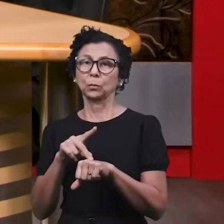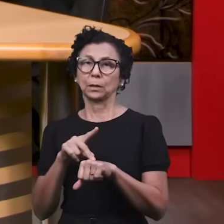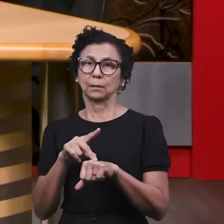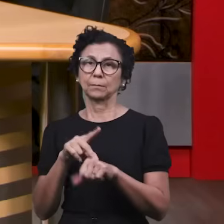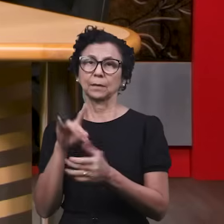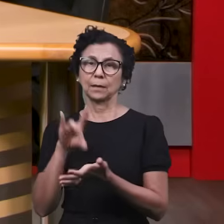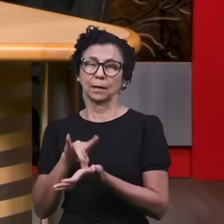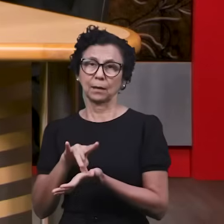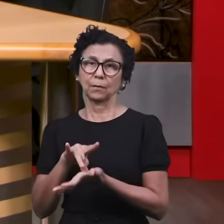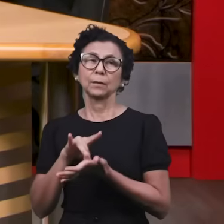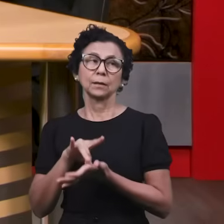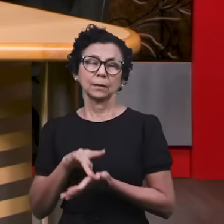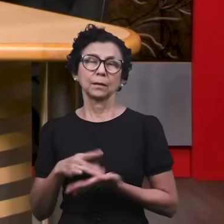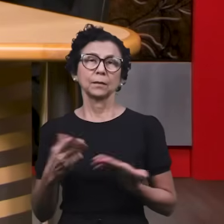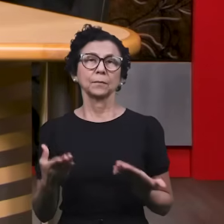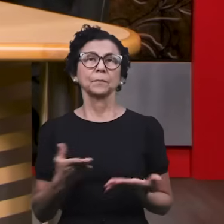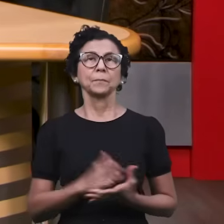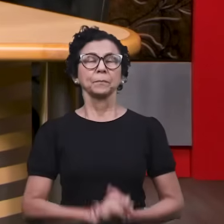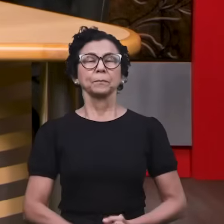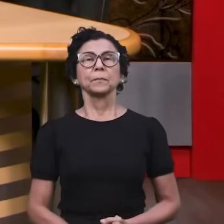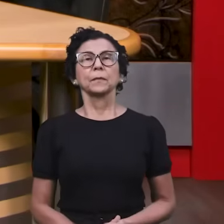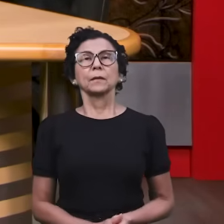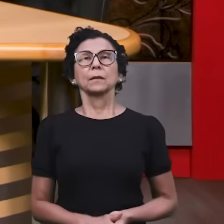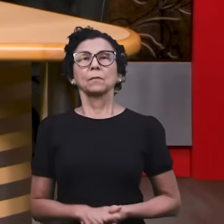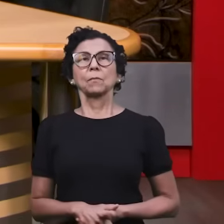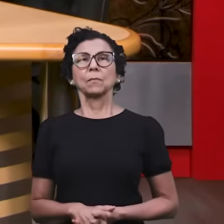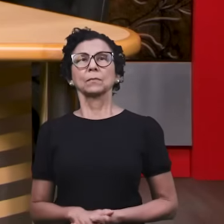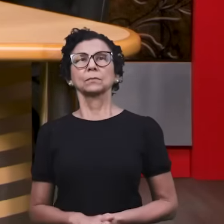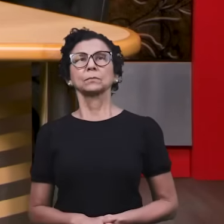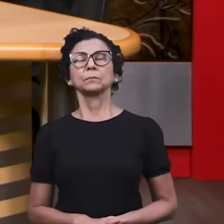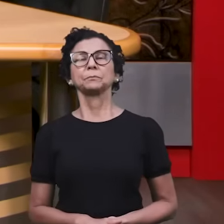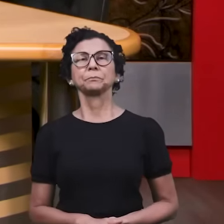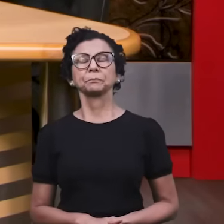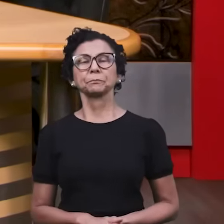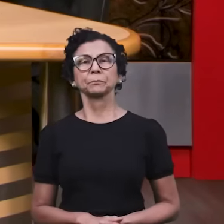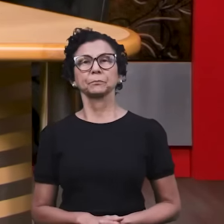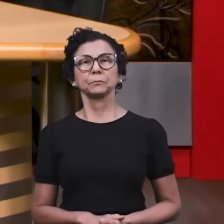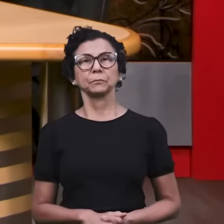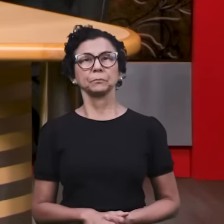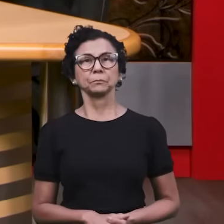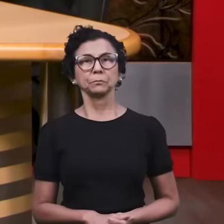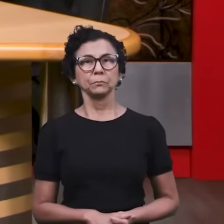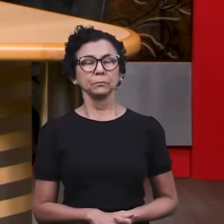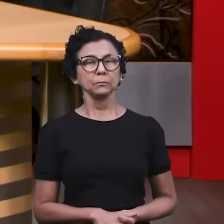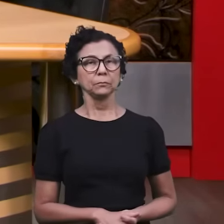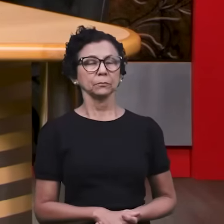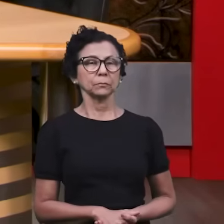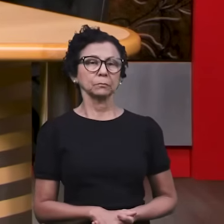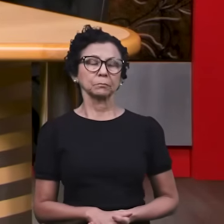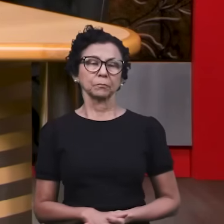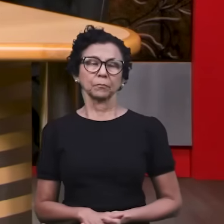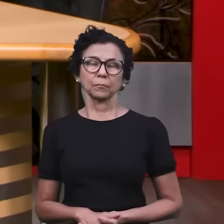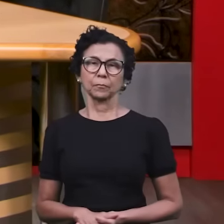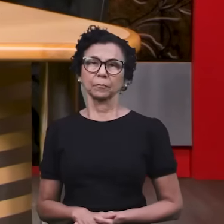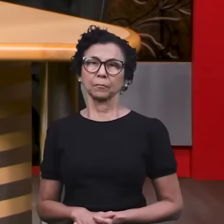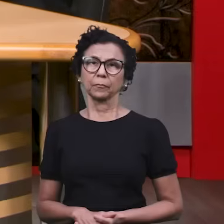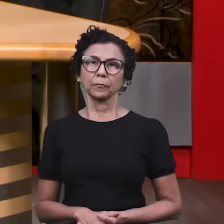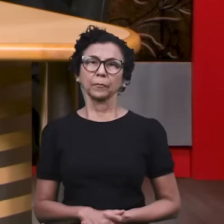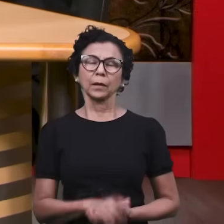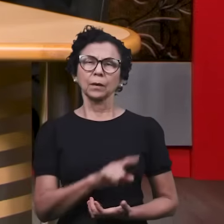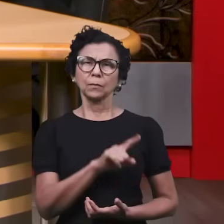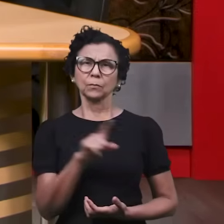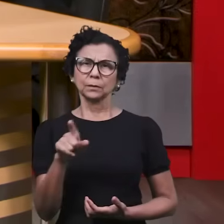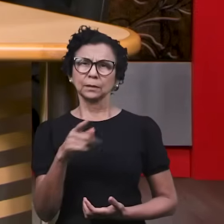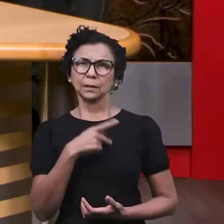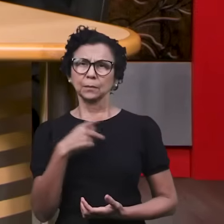nós como pastores, você está falando para a igreja e pastores estão assistindo, qual a